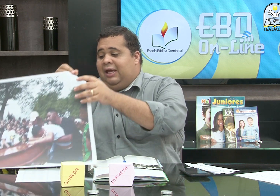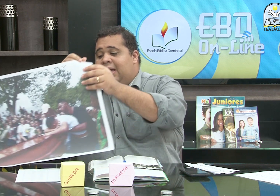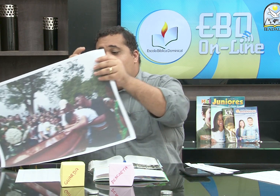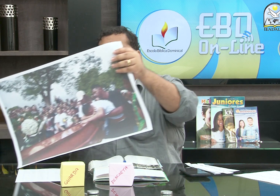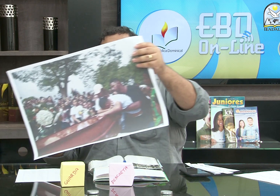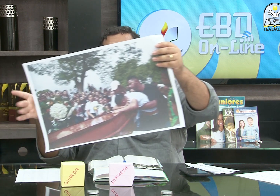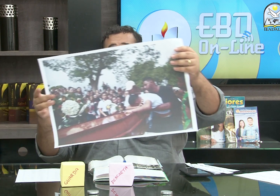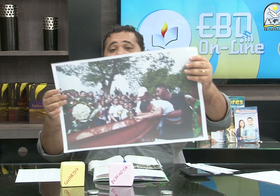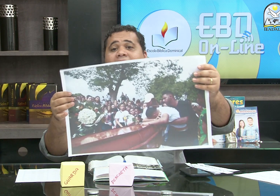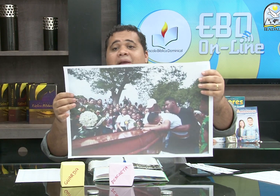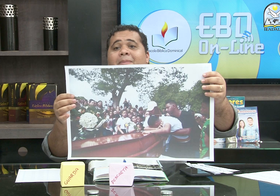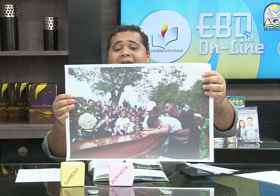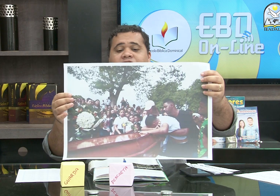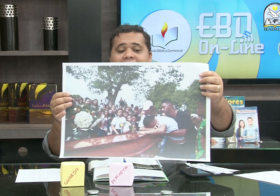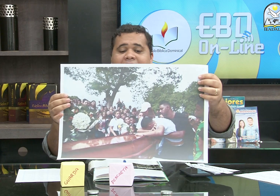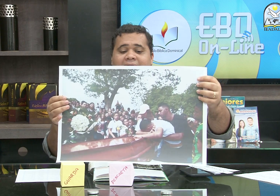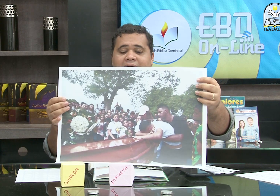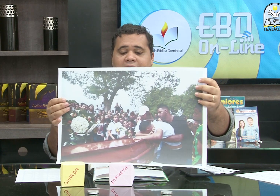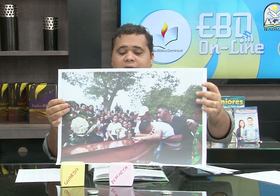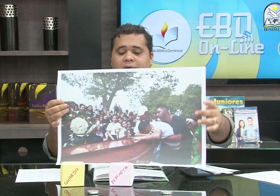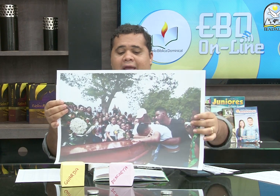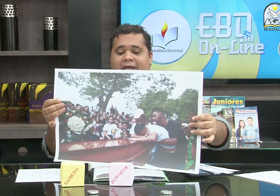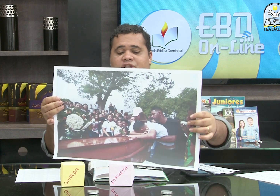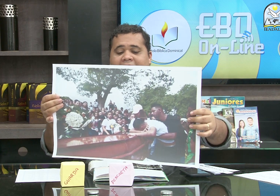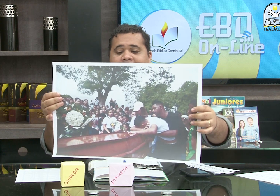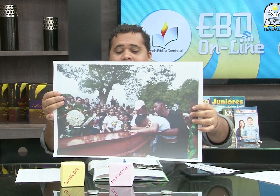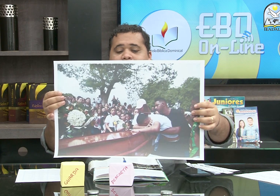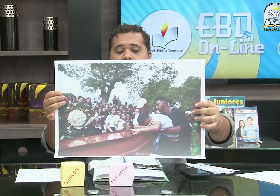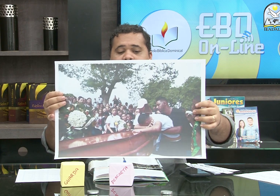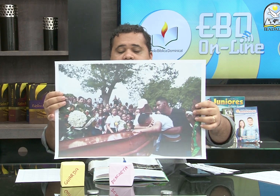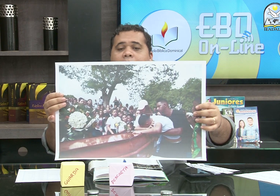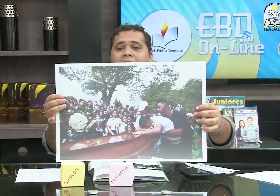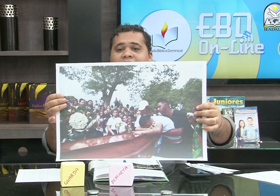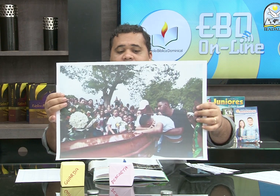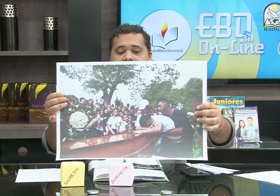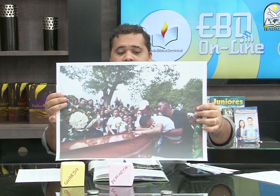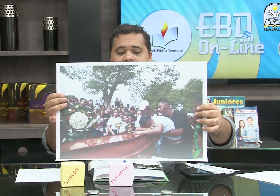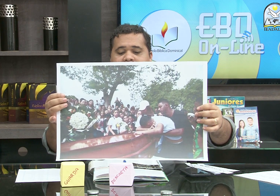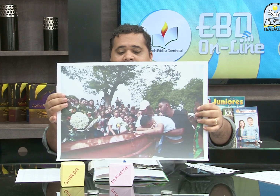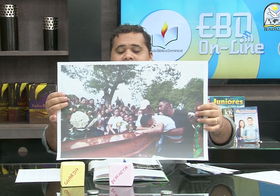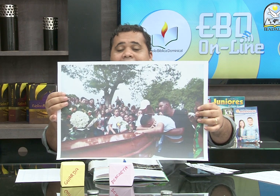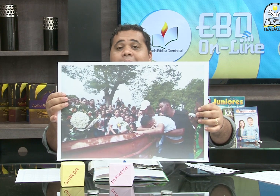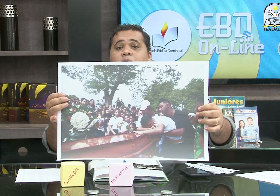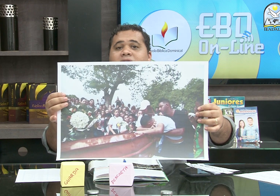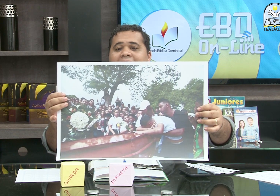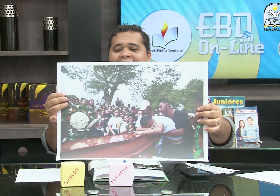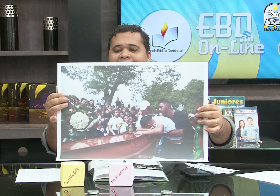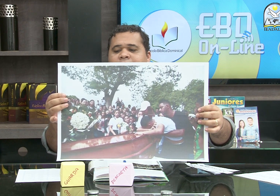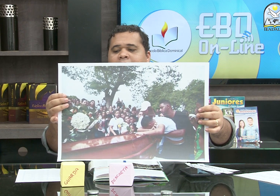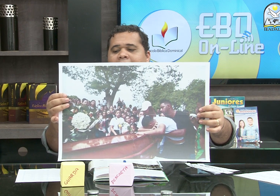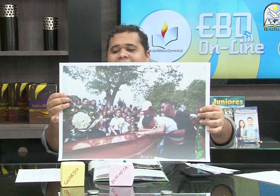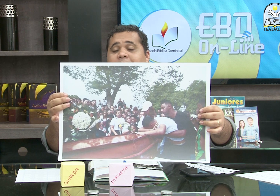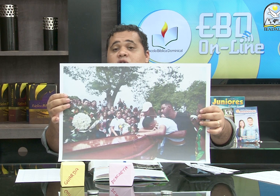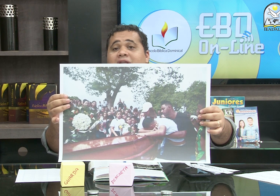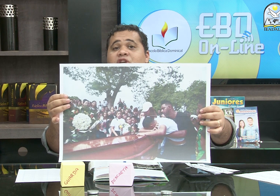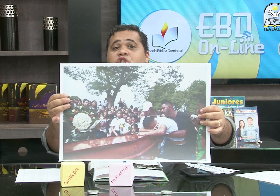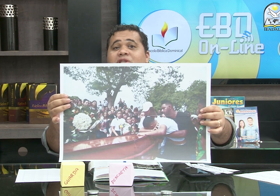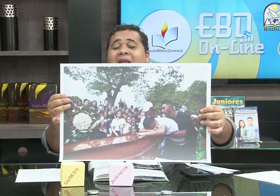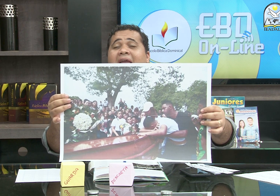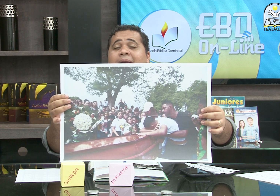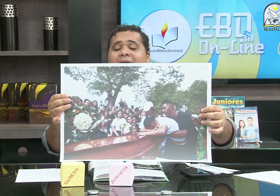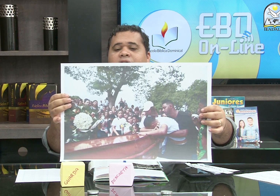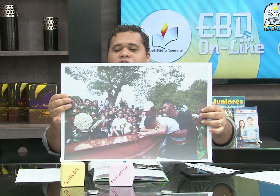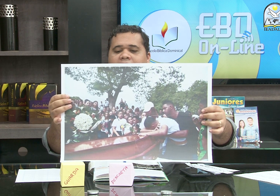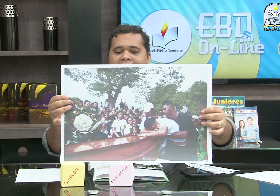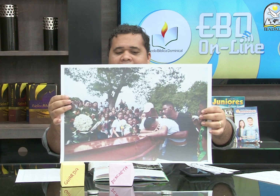vê aqui a pessoa que mais tá sentindo é a que está aqui próximo ao caixão né debruçado Essa pessoa tá em